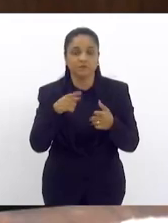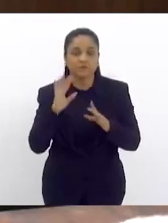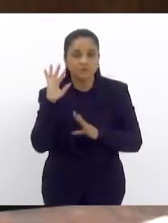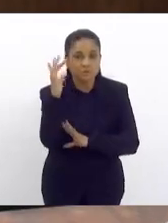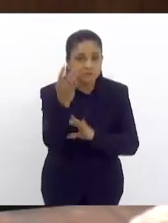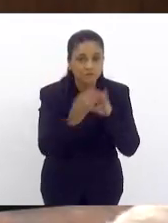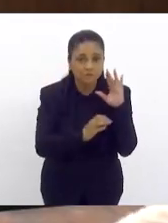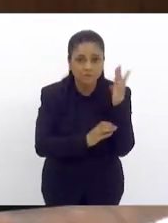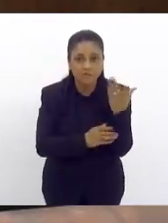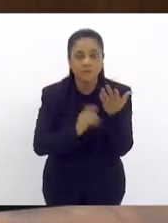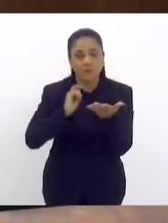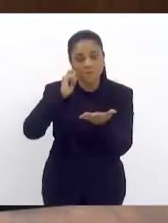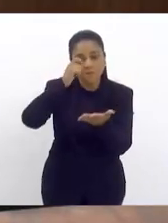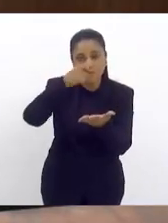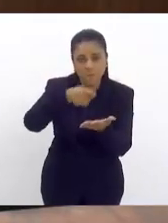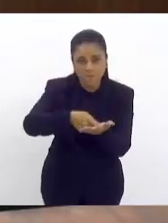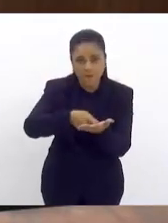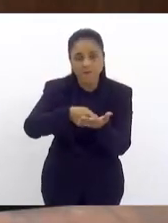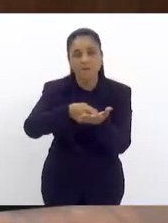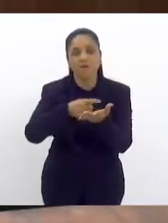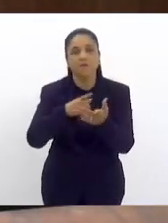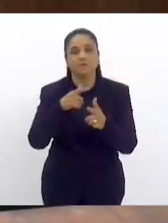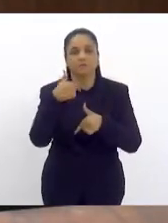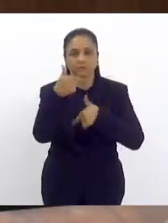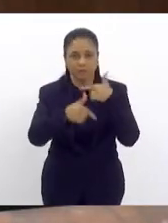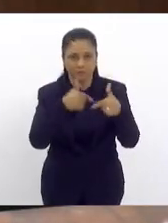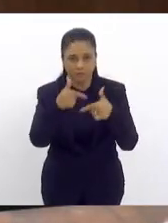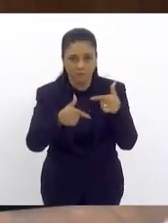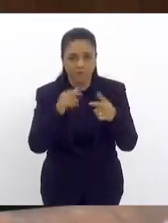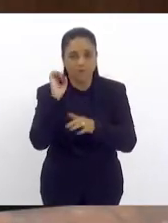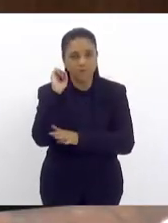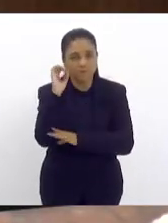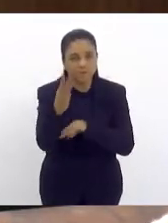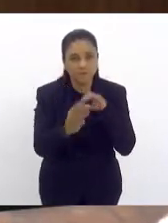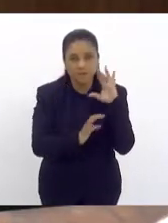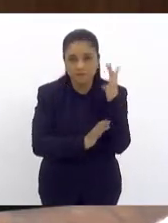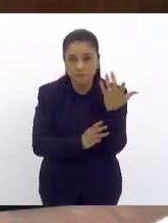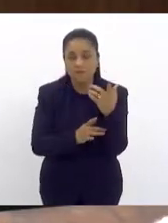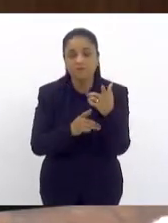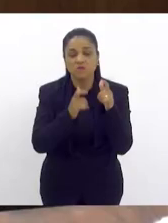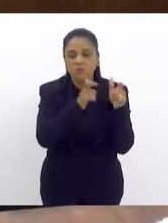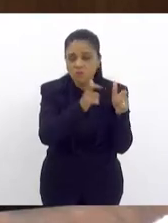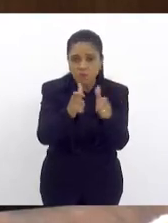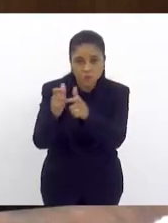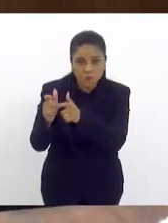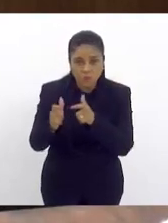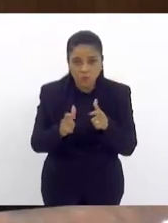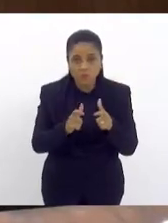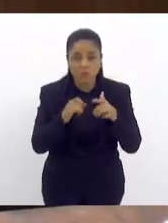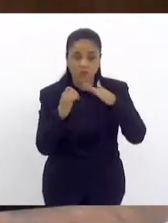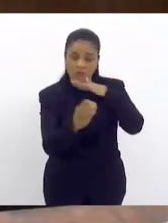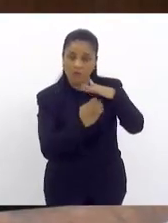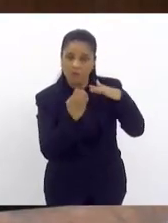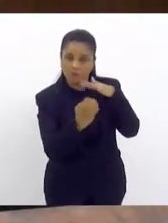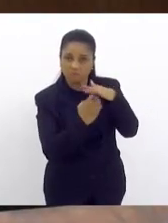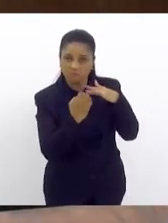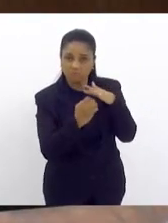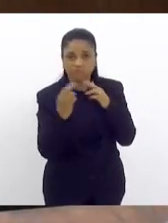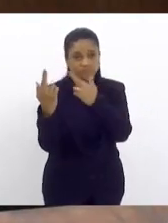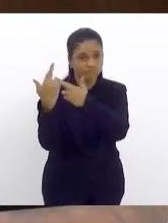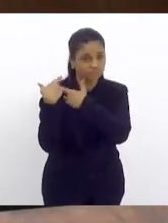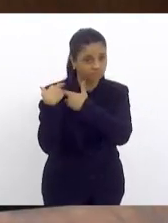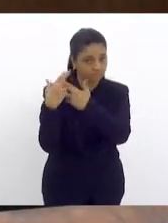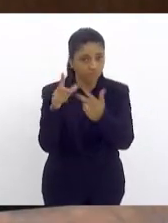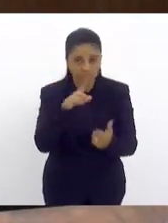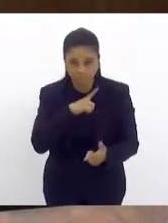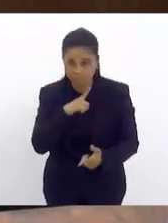pagamentos de serviços ambientais etc etc por outro lado em várias dessas regiões as concessionárias passaram a ter responsabilidade